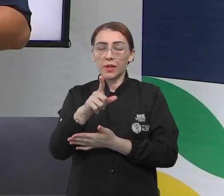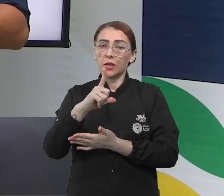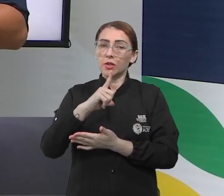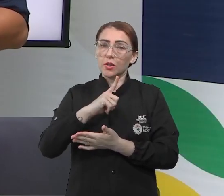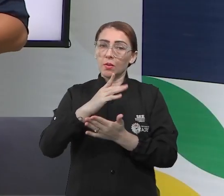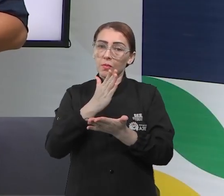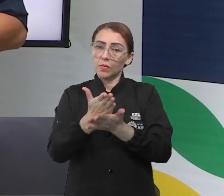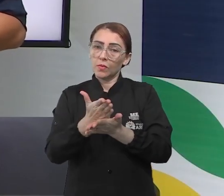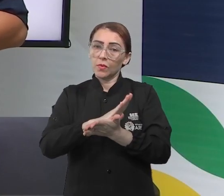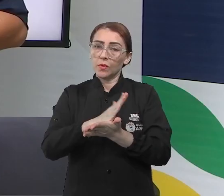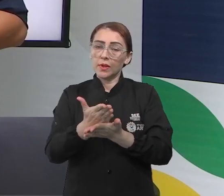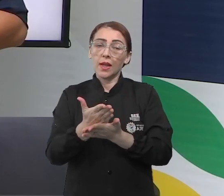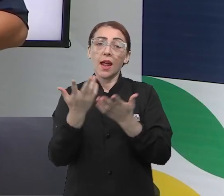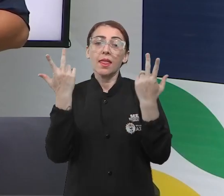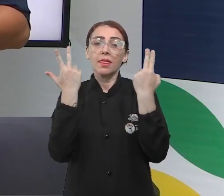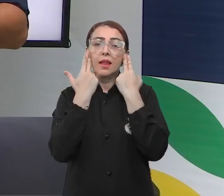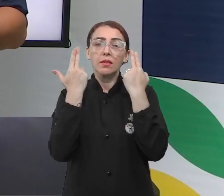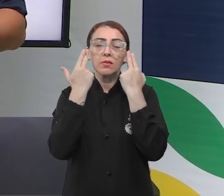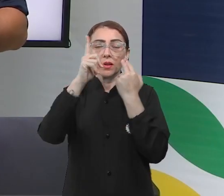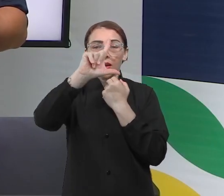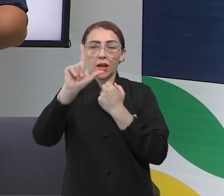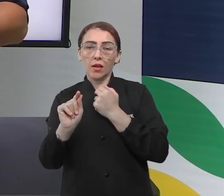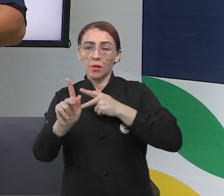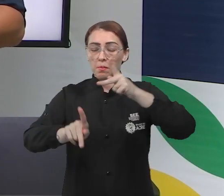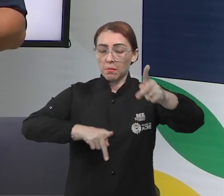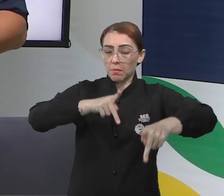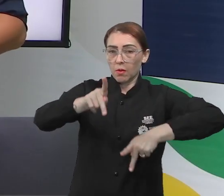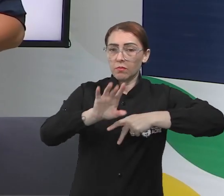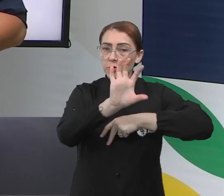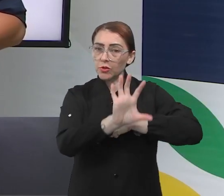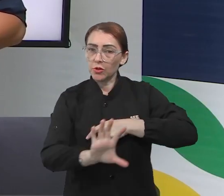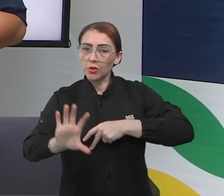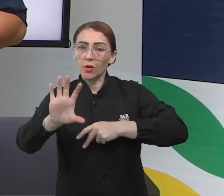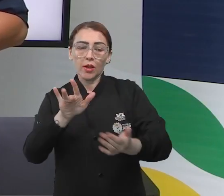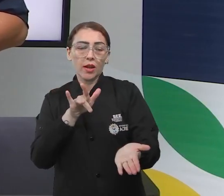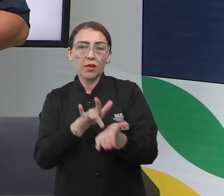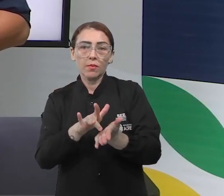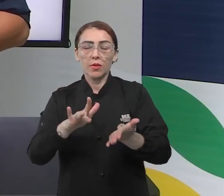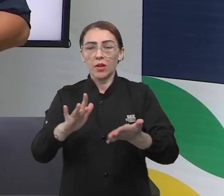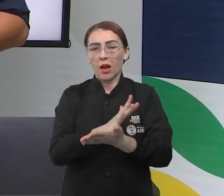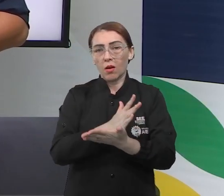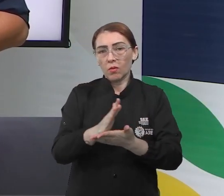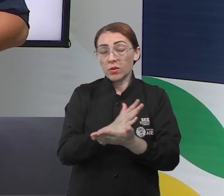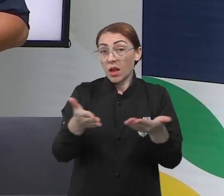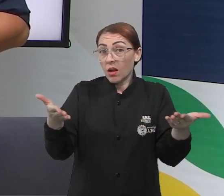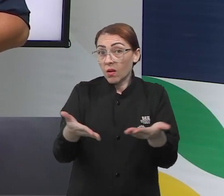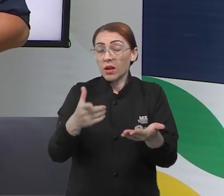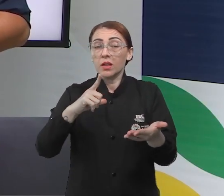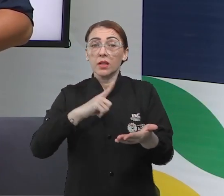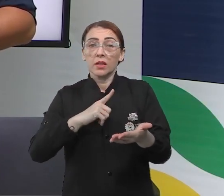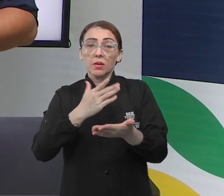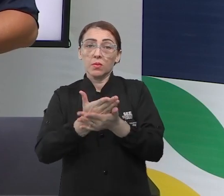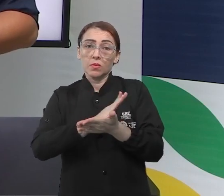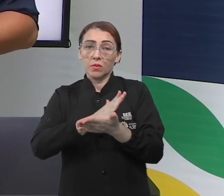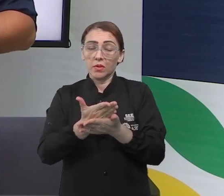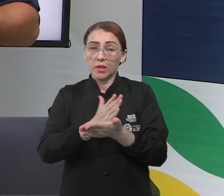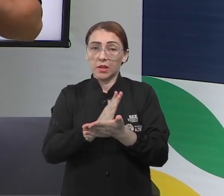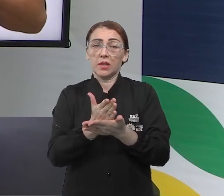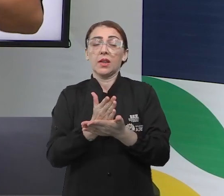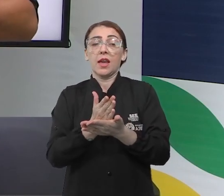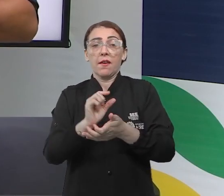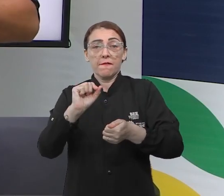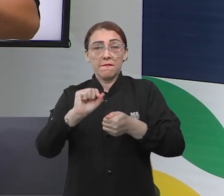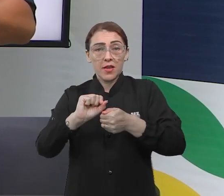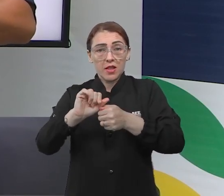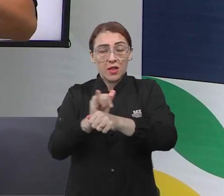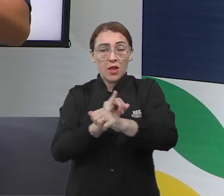tínhamos fronteiras naturais na África entre povos que até eram inimigos alguns, e agora temos fronteiras artificiais